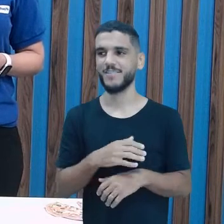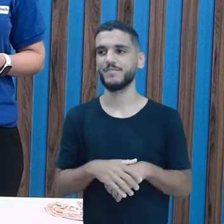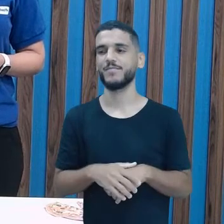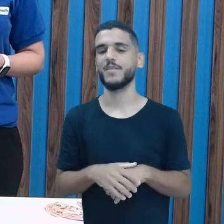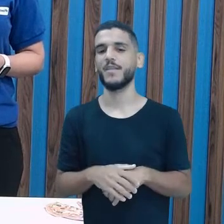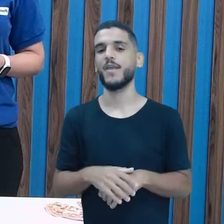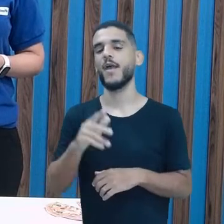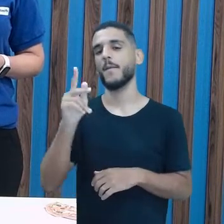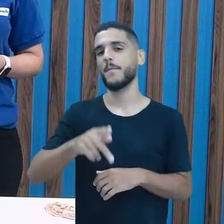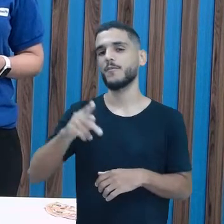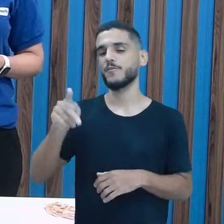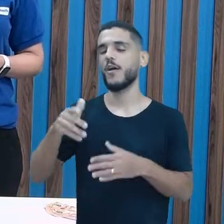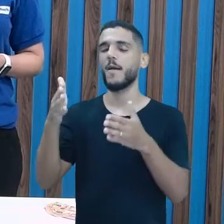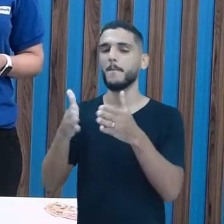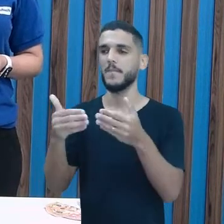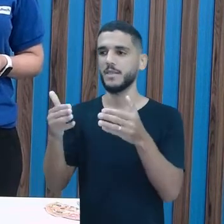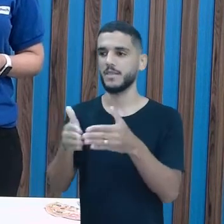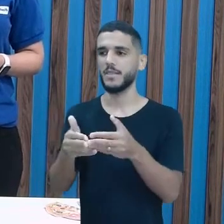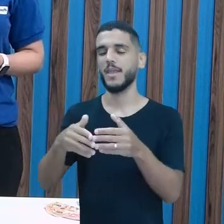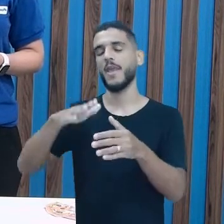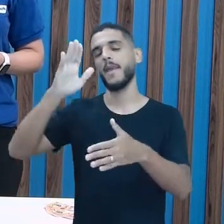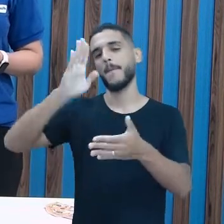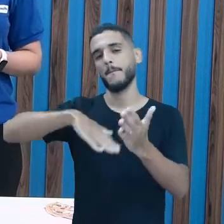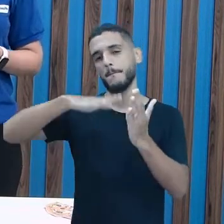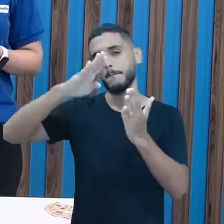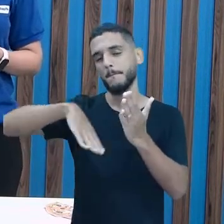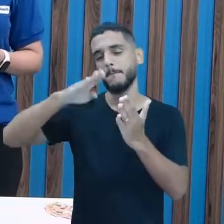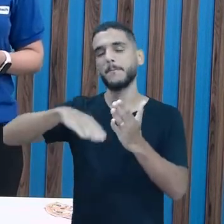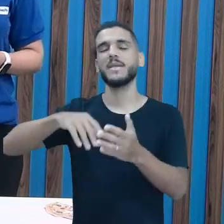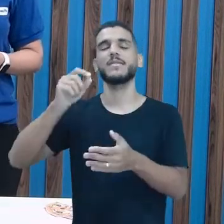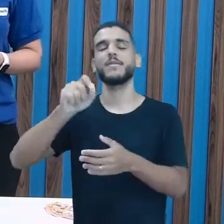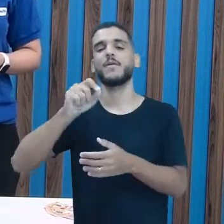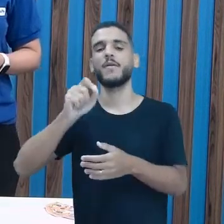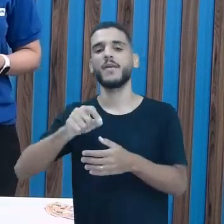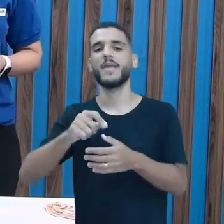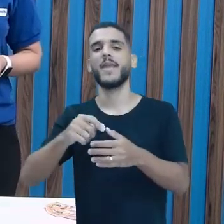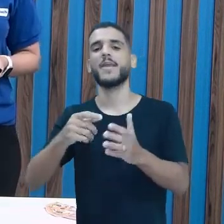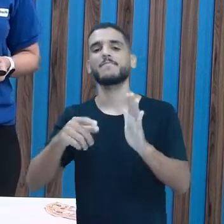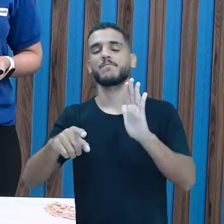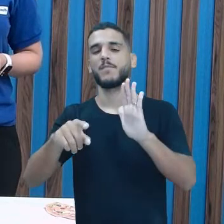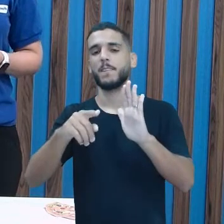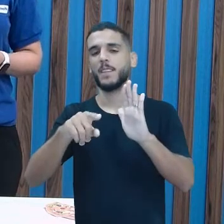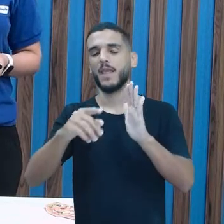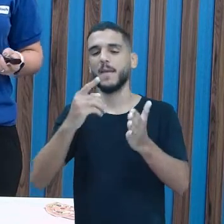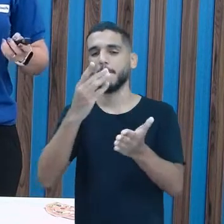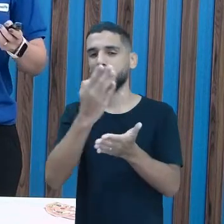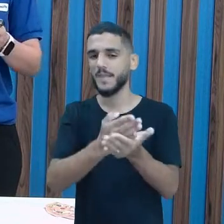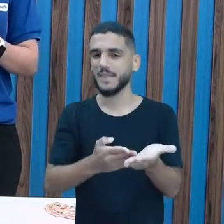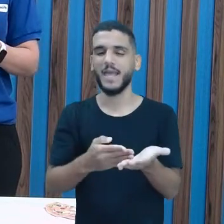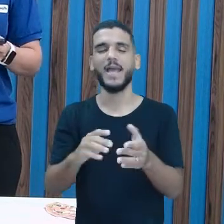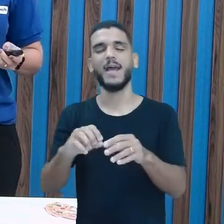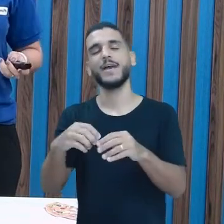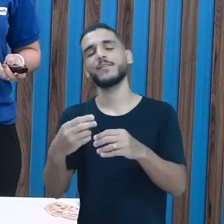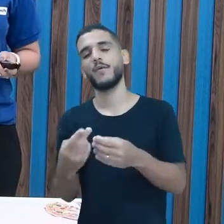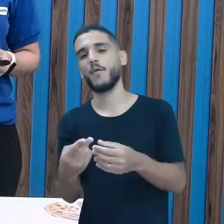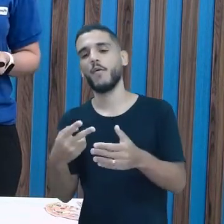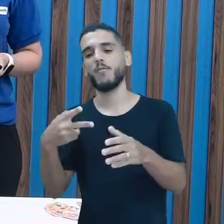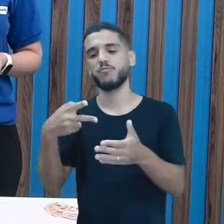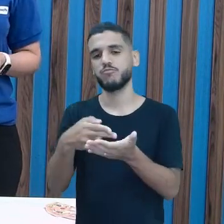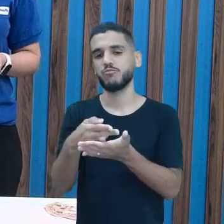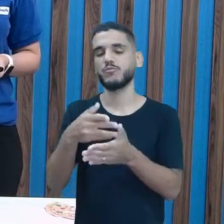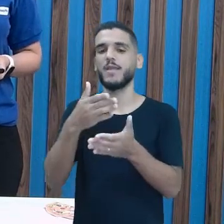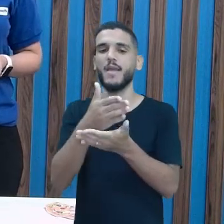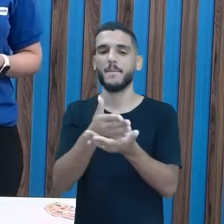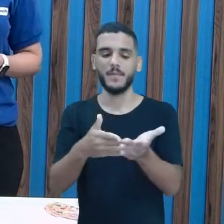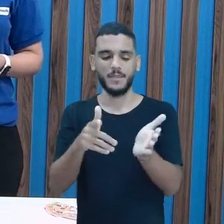vejam quando a professora solicitar, pintem a metade, corte a metade da folha, né? Você pode dobrar a folha ali ao meio